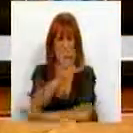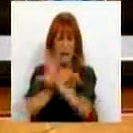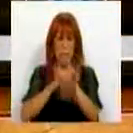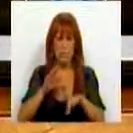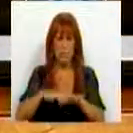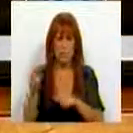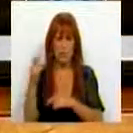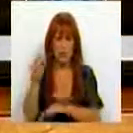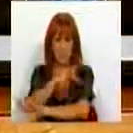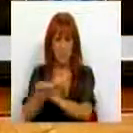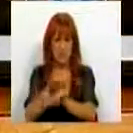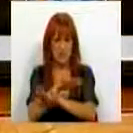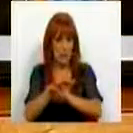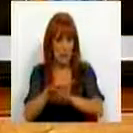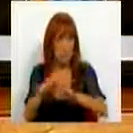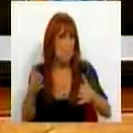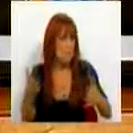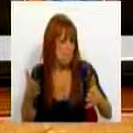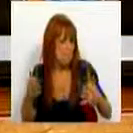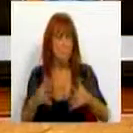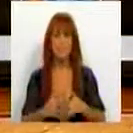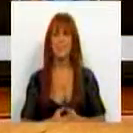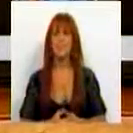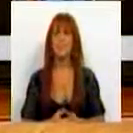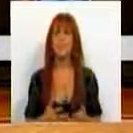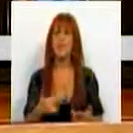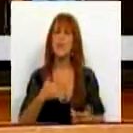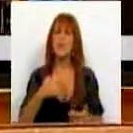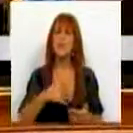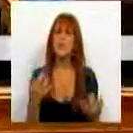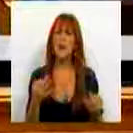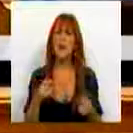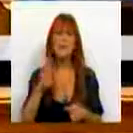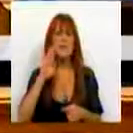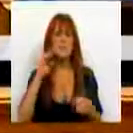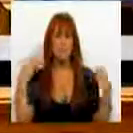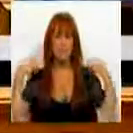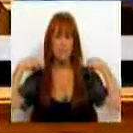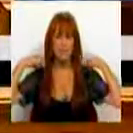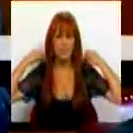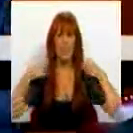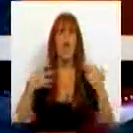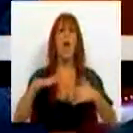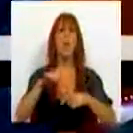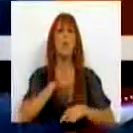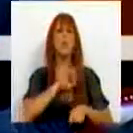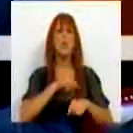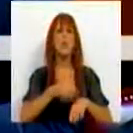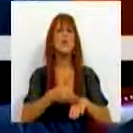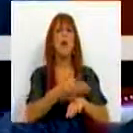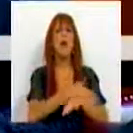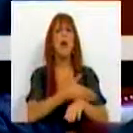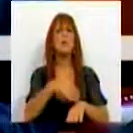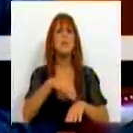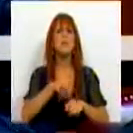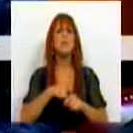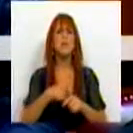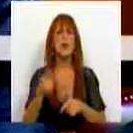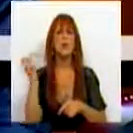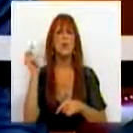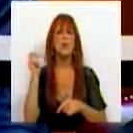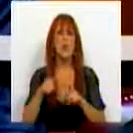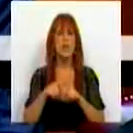relativamente à União Europeia. Eu gostava, aliás, de saber onde é que os senhores estavam nos